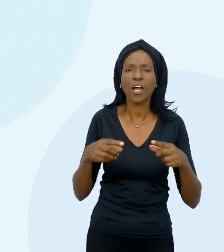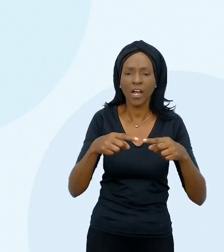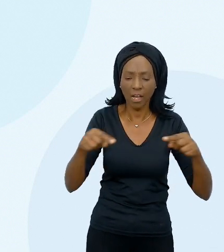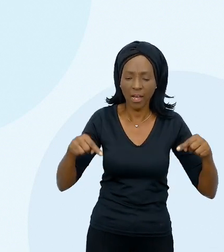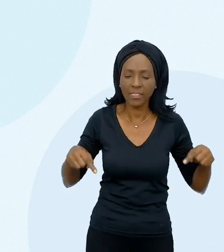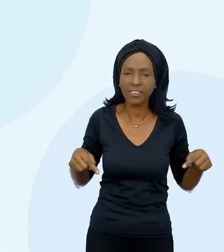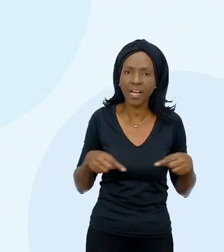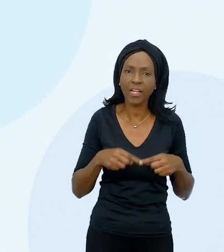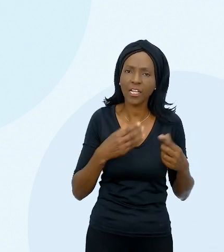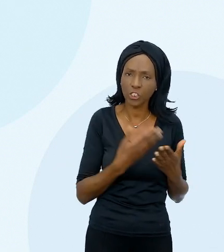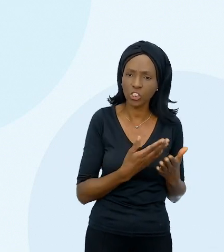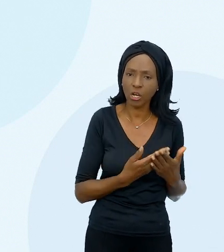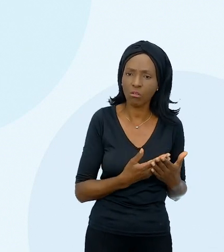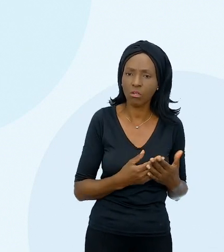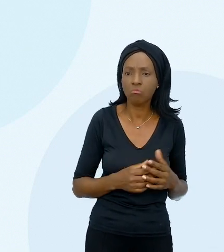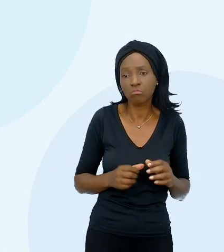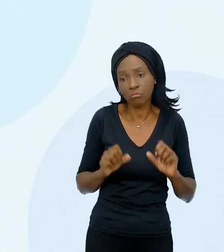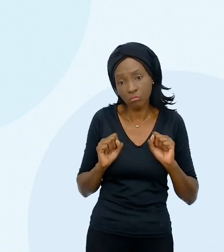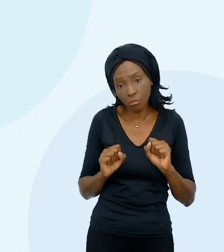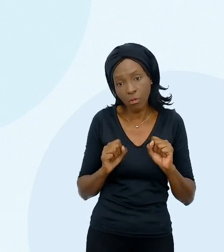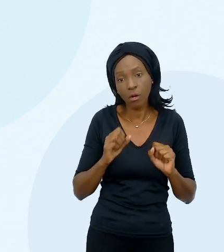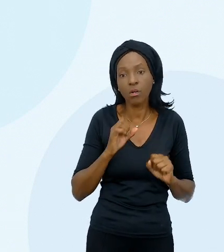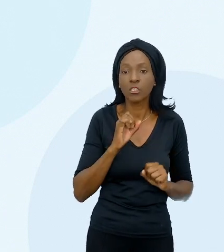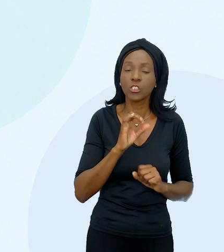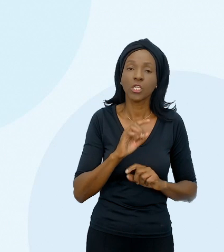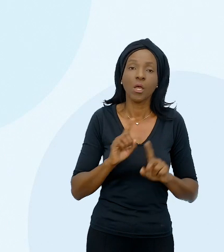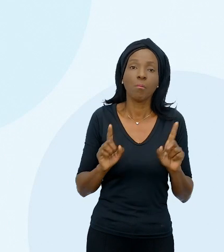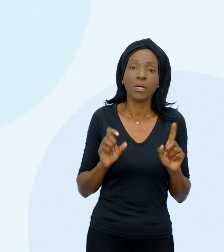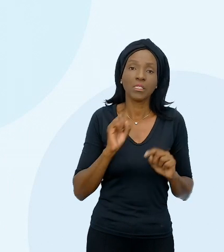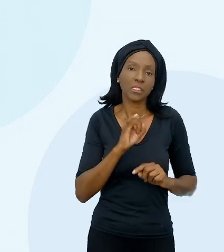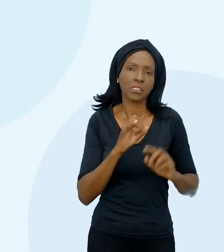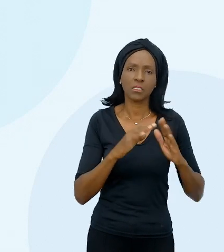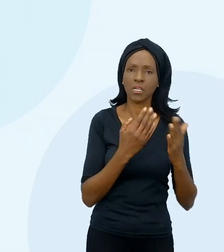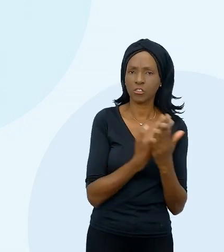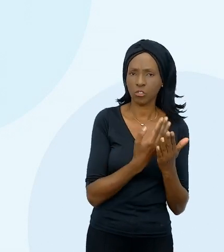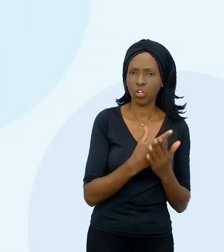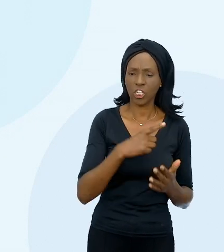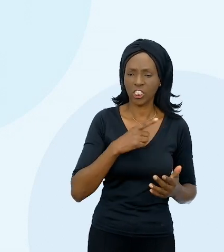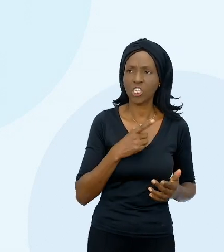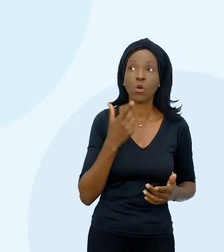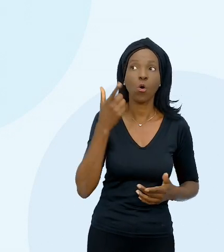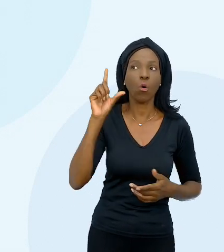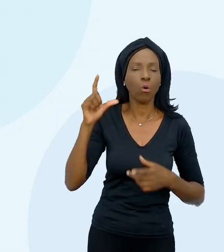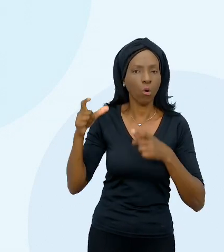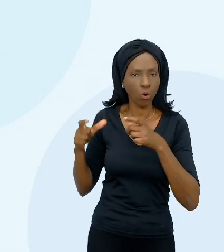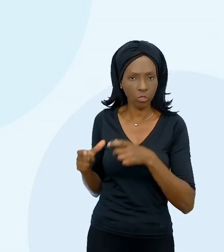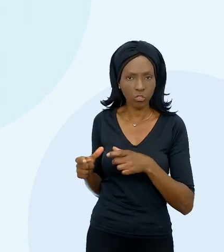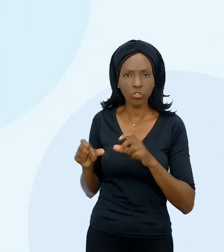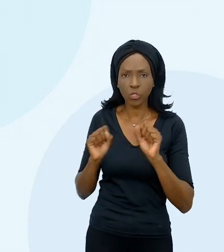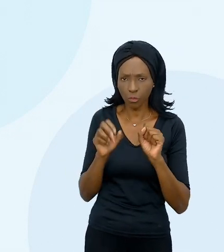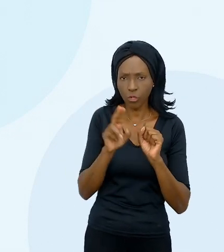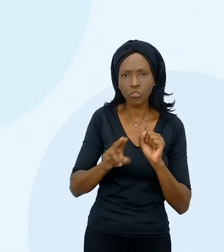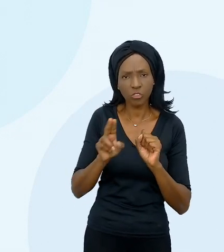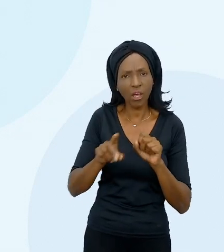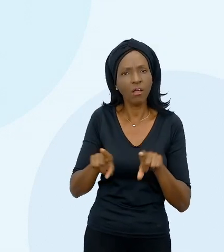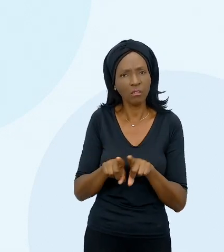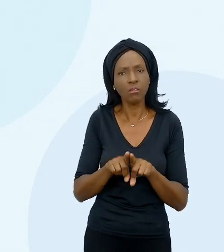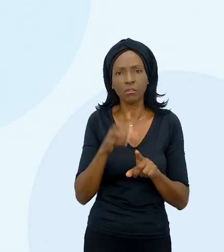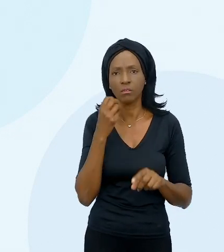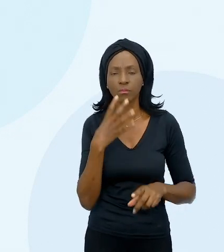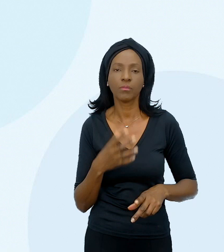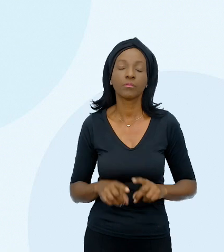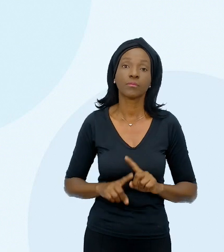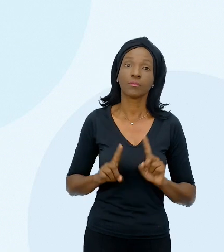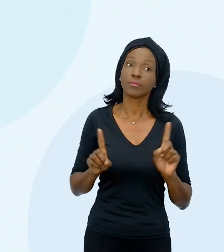Pode até ser utilizado. Se a escola tem outros espaços, né, pode ser utilizado também.